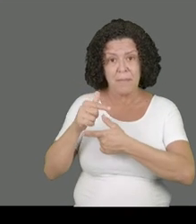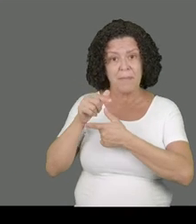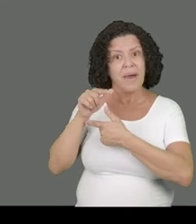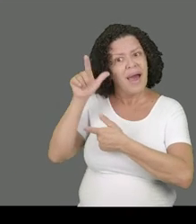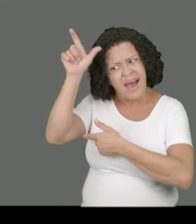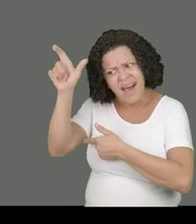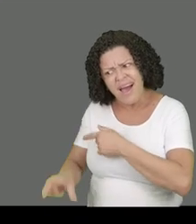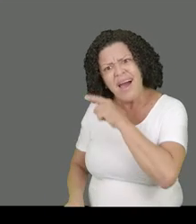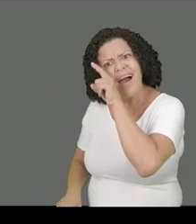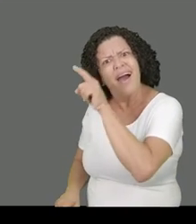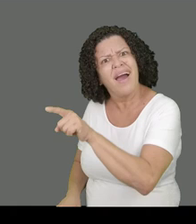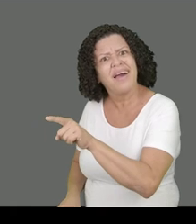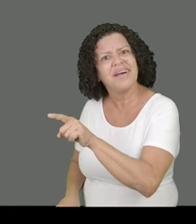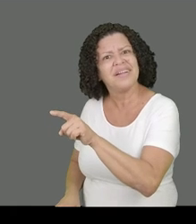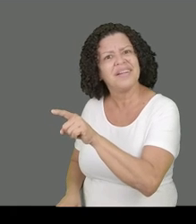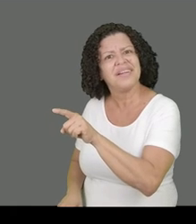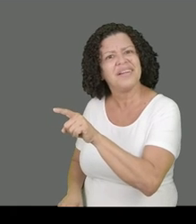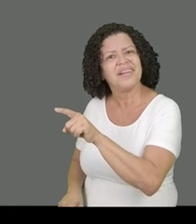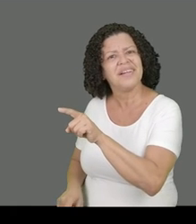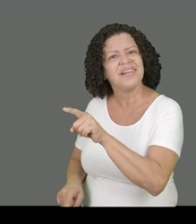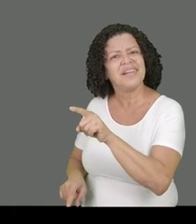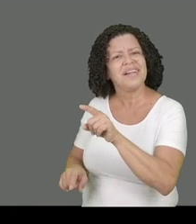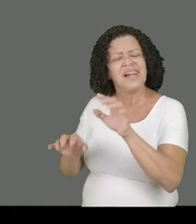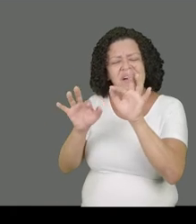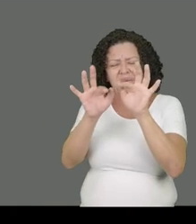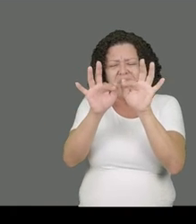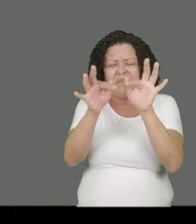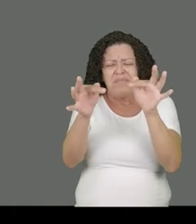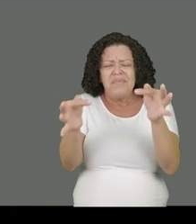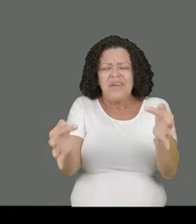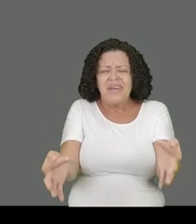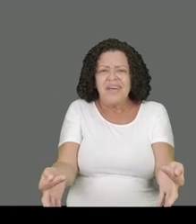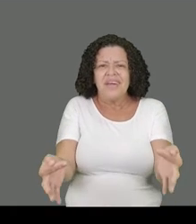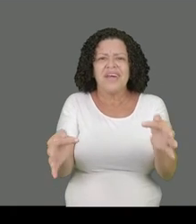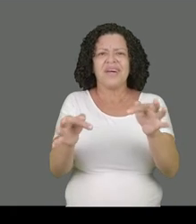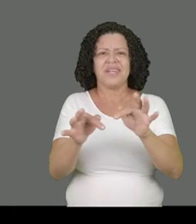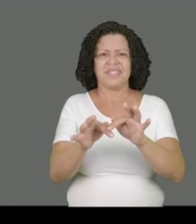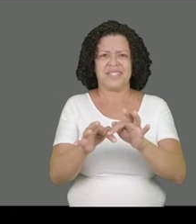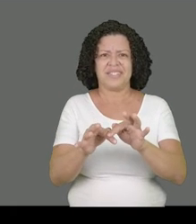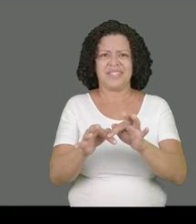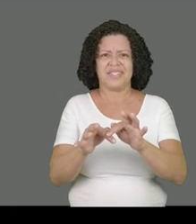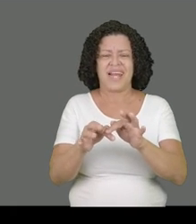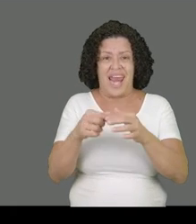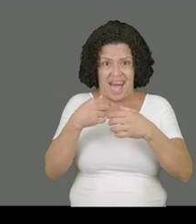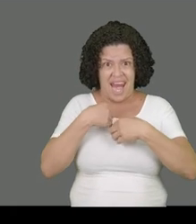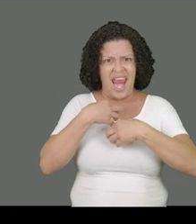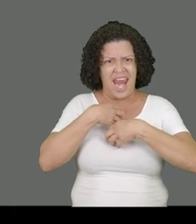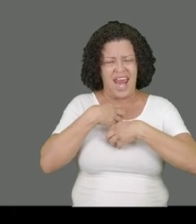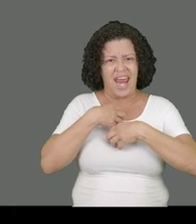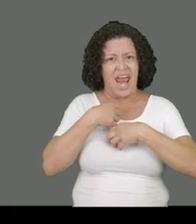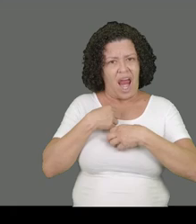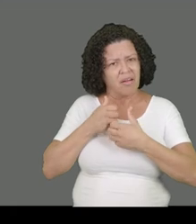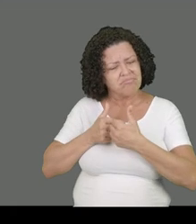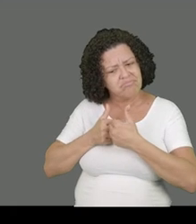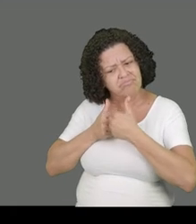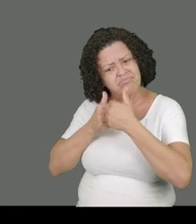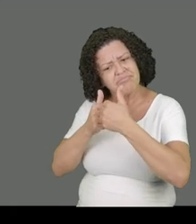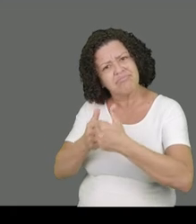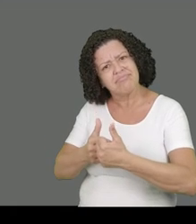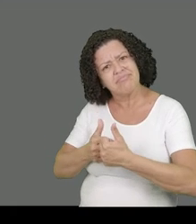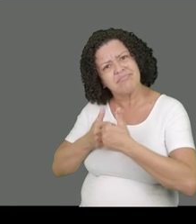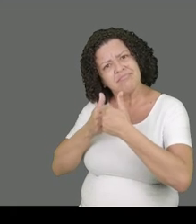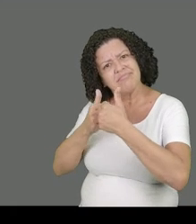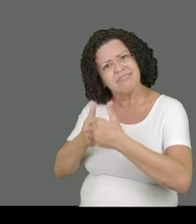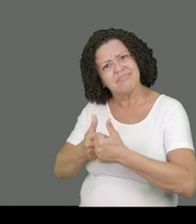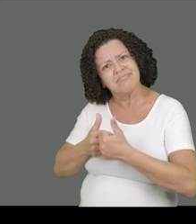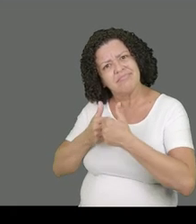de trabalhadora, Irmã Zarabatana se colocando da forma humilde. Ela diz, humilde e pequenina que sou, eu